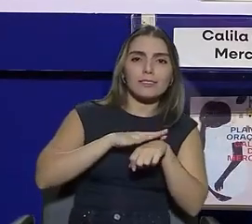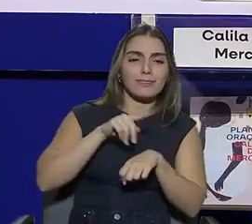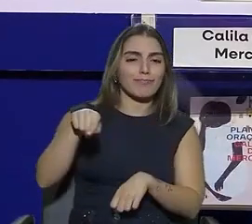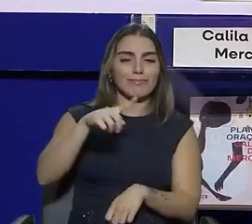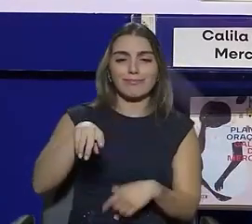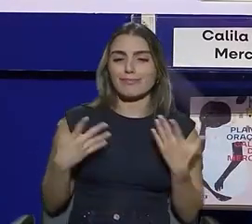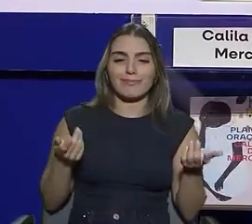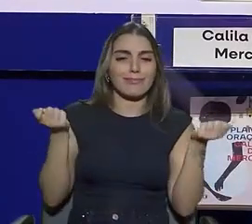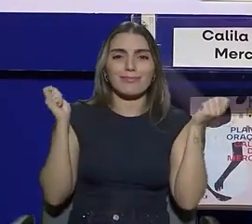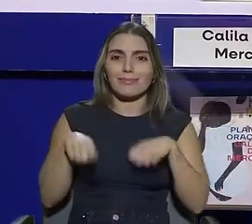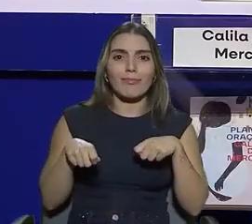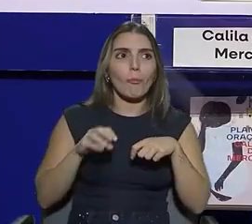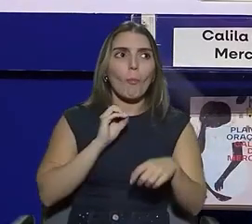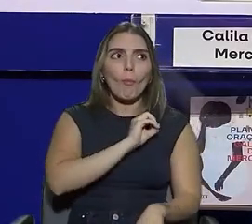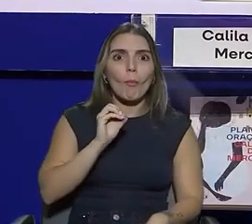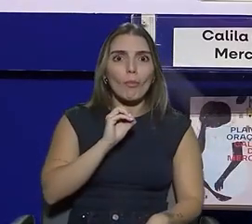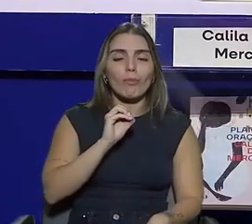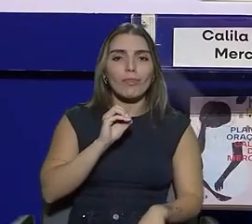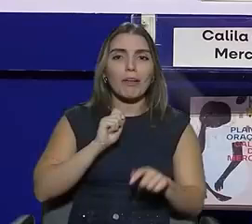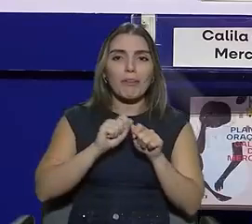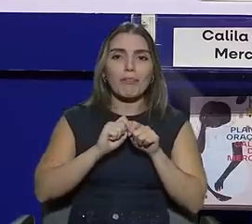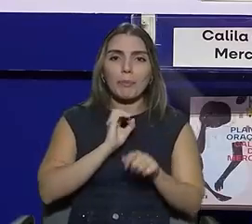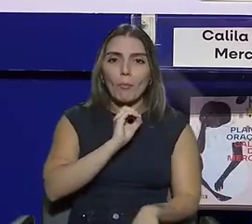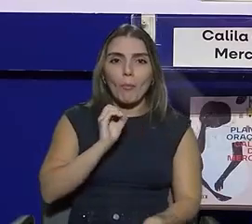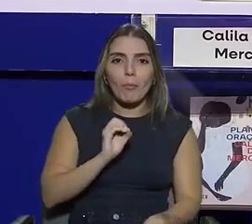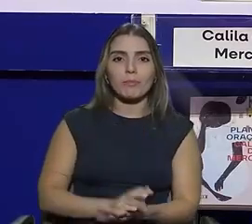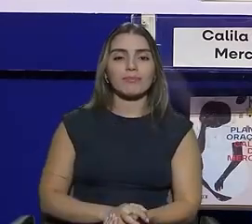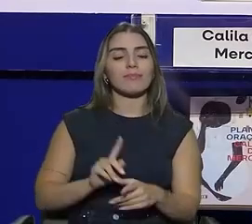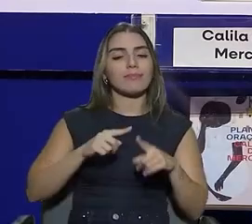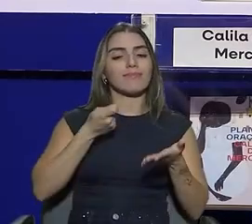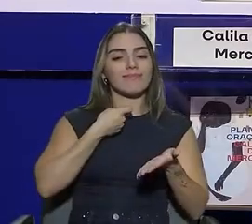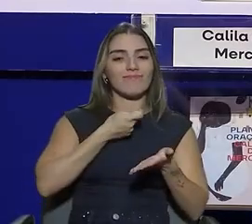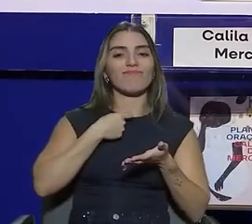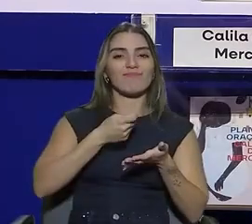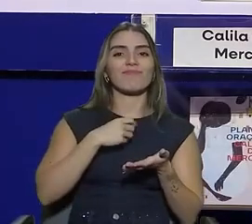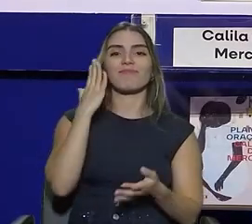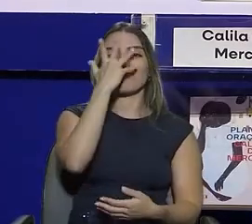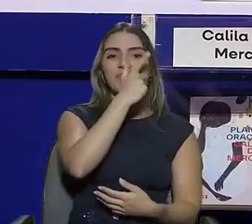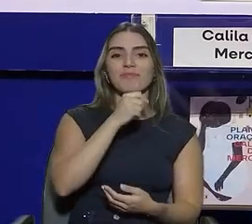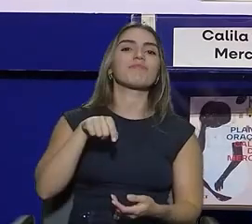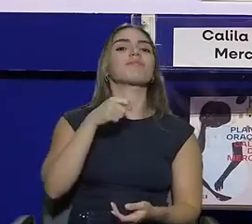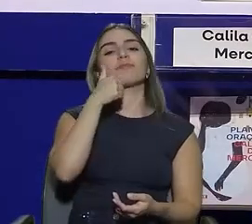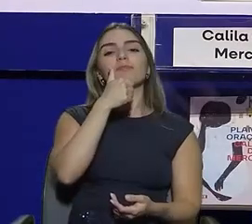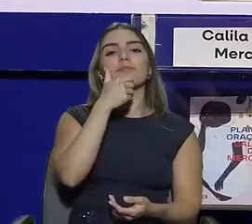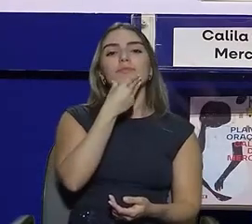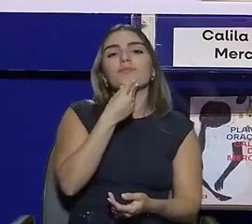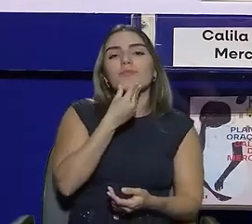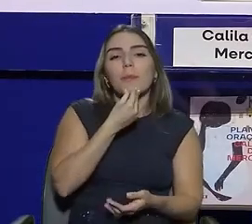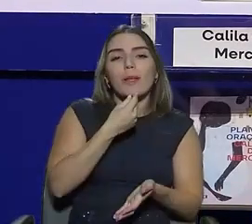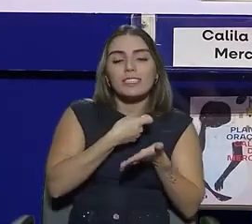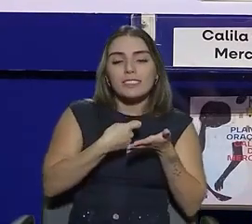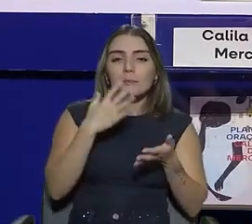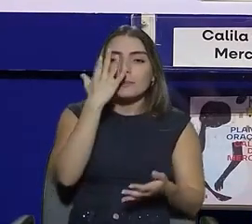meu Deus, para nenhum serviço que eu vou pedir para ele. Mas como escreve bonito, ou menino para escrever bonito. Quem foi me